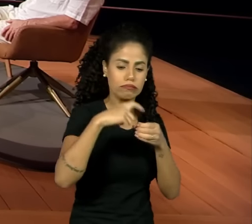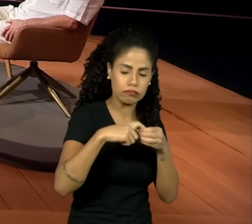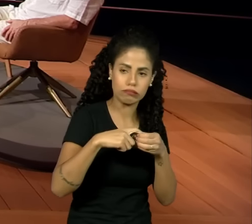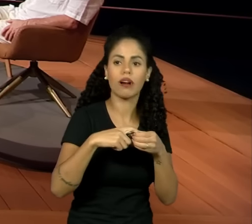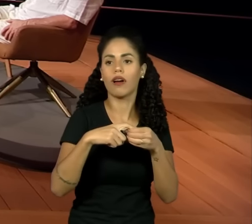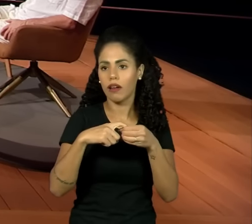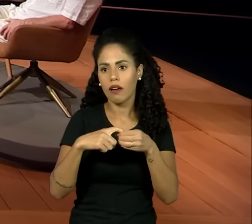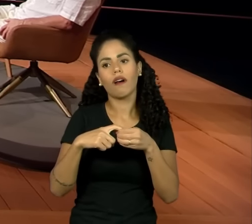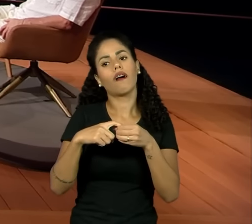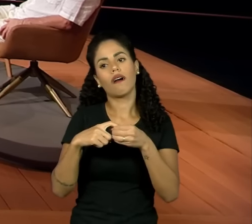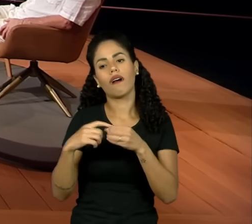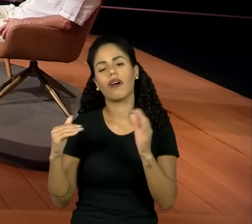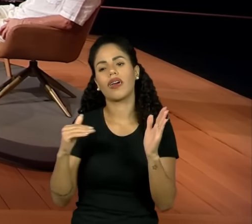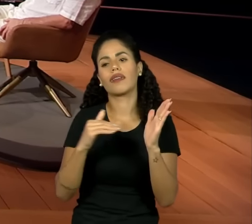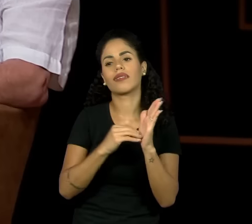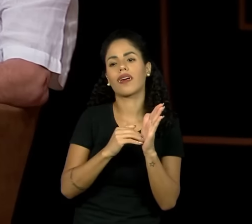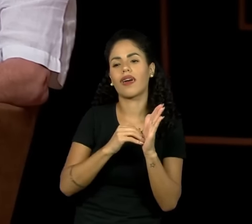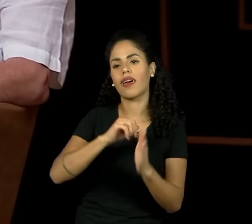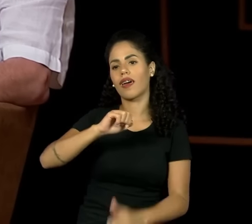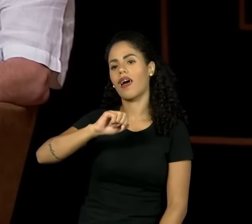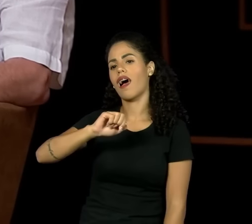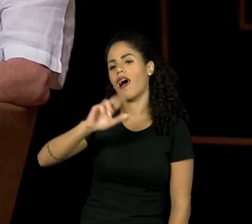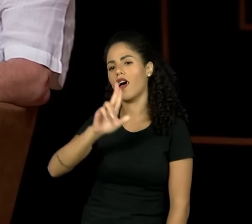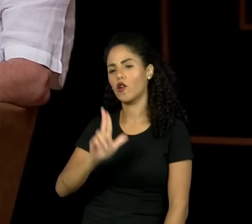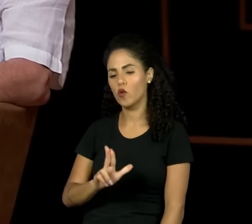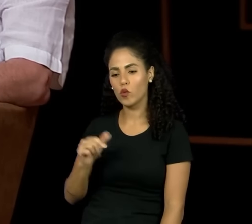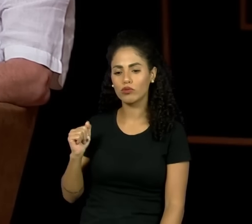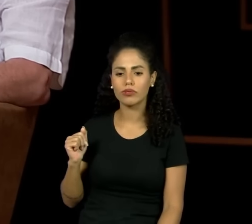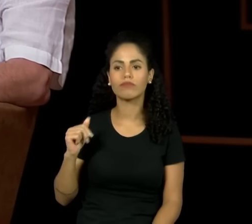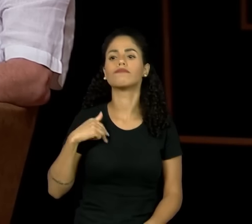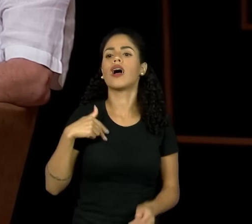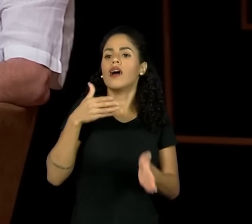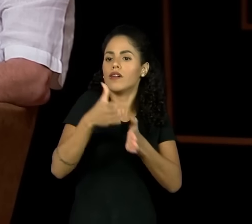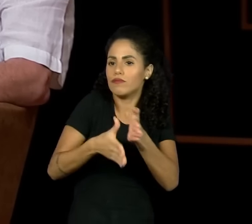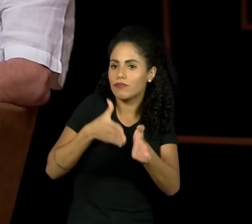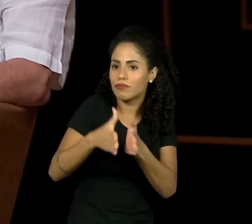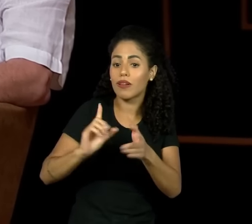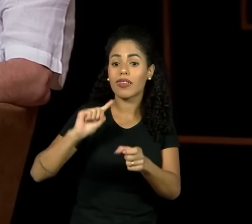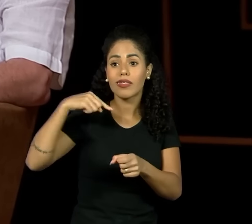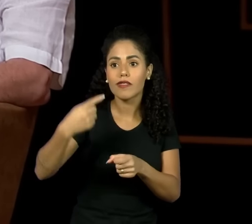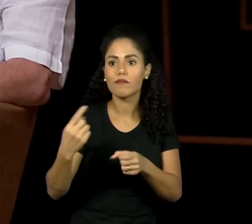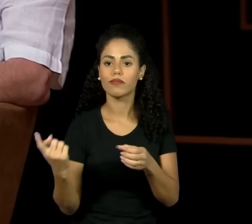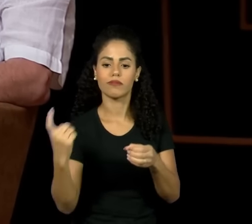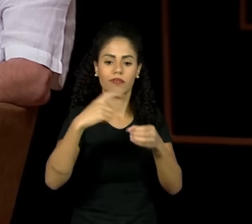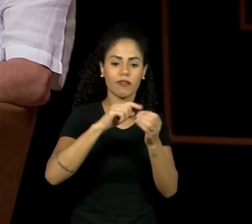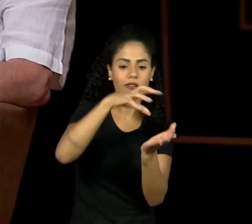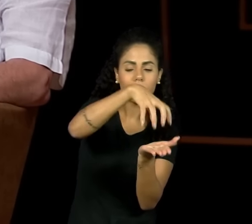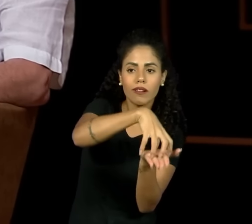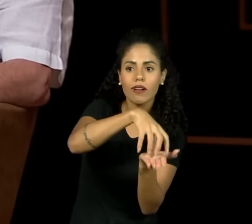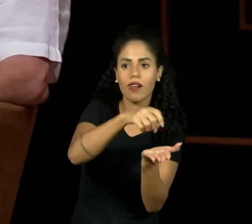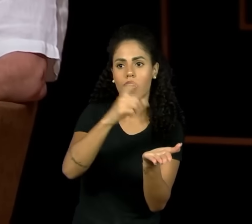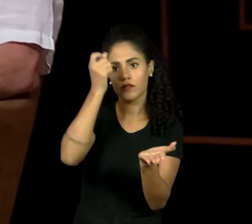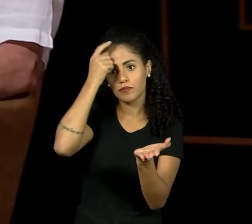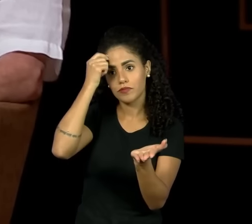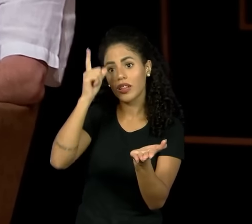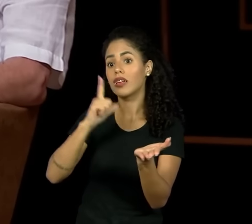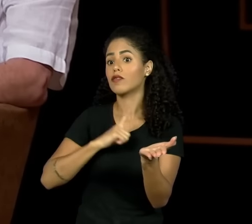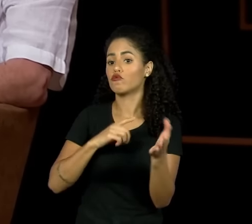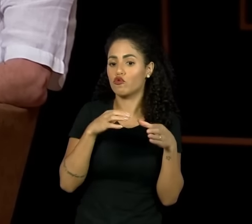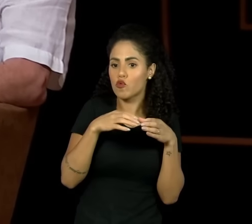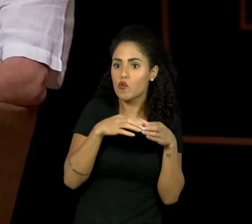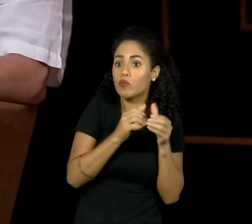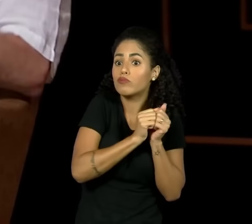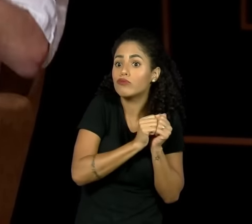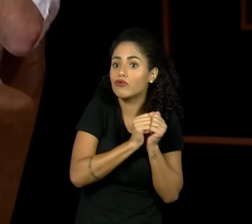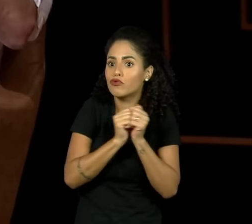ali até a luz da luz eu pegava um trem e depois um um ônibus até a fundação Então tinha uma turma que voltava